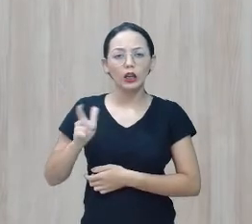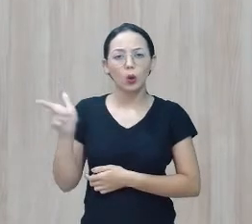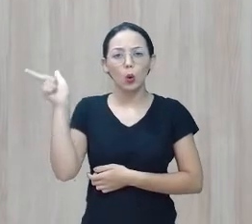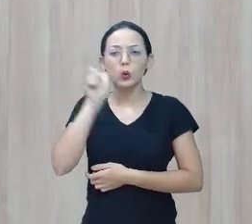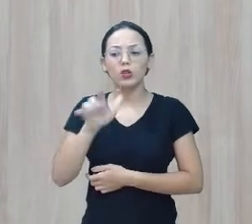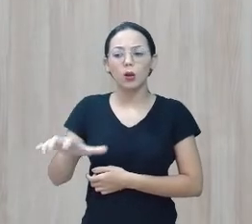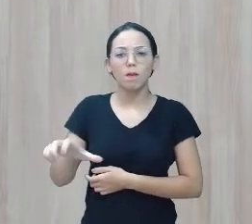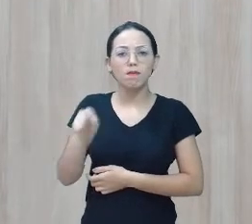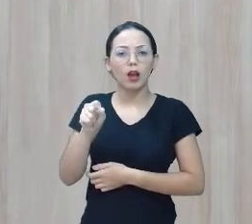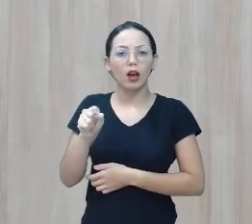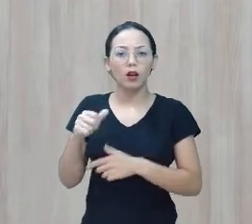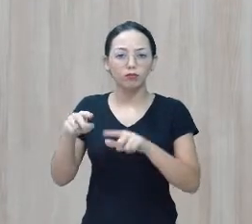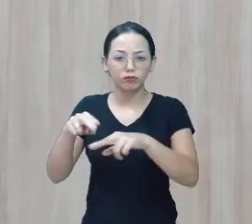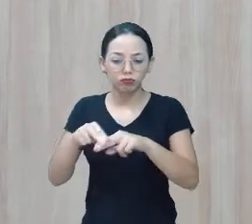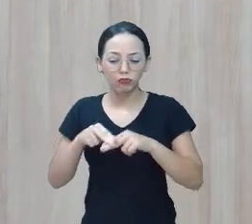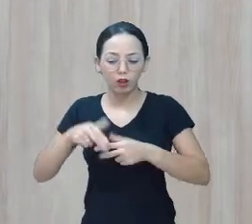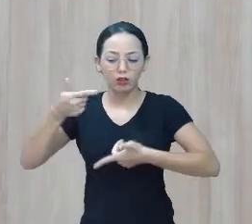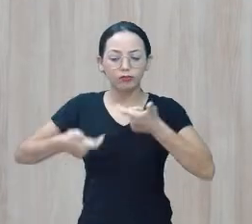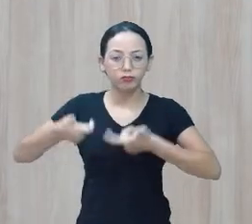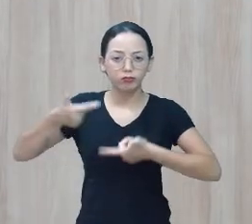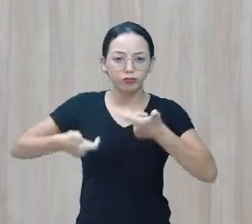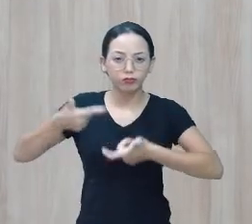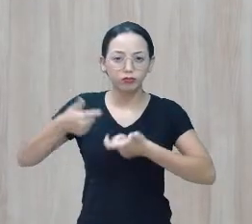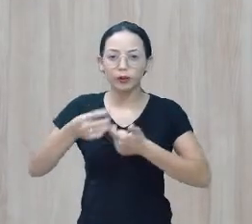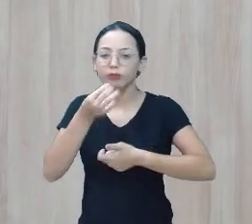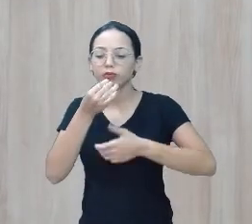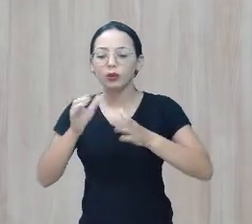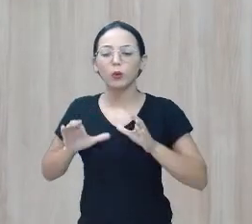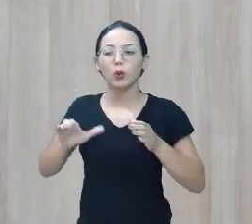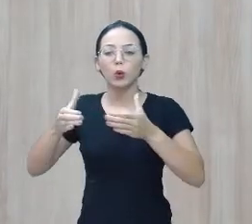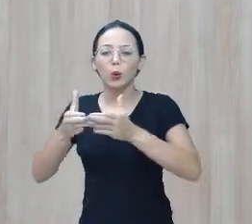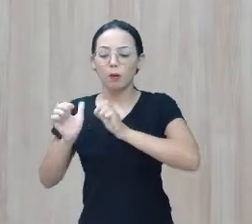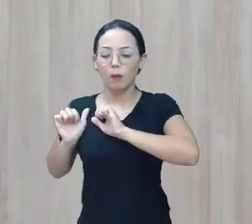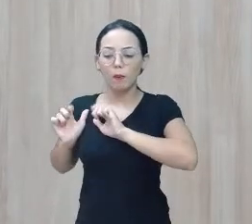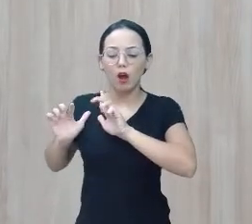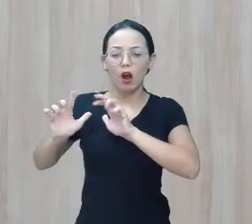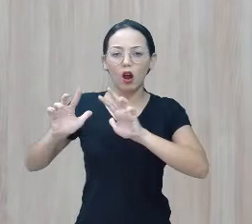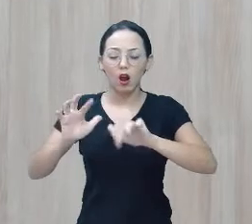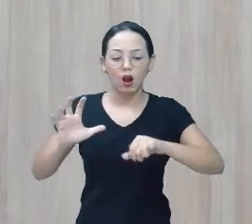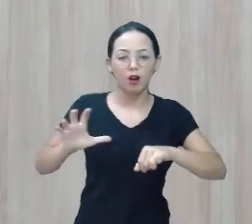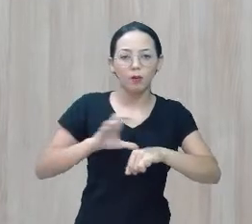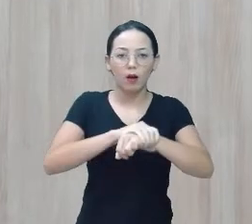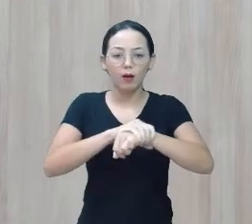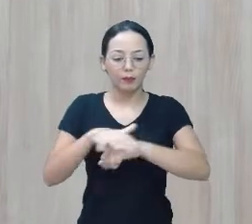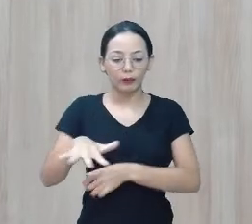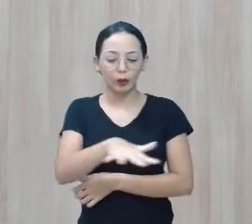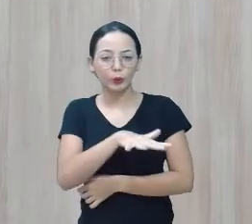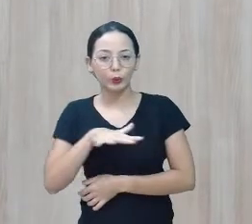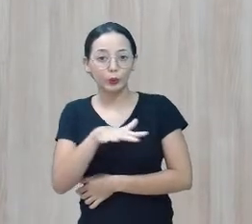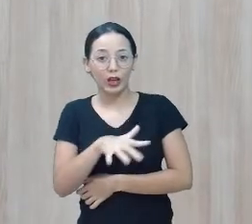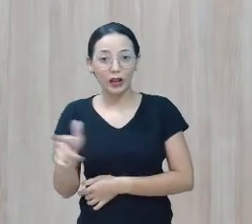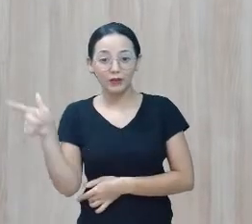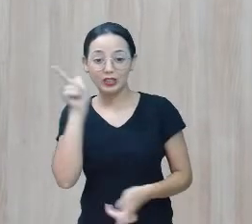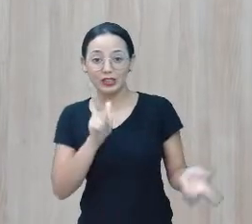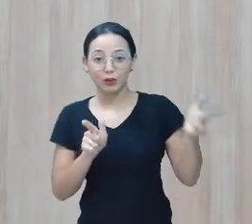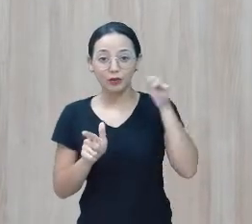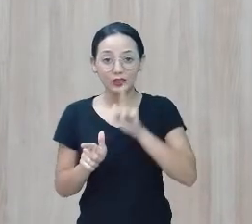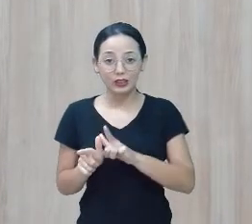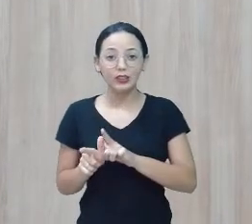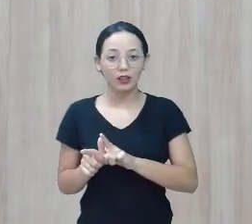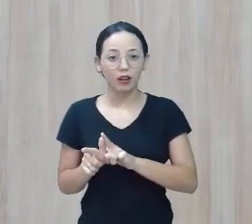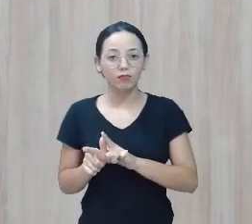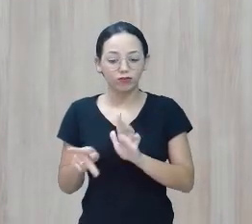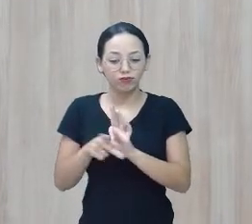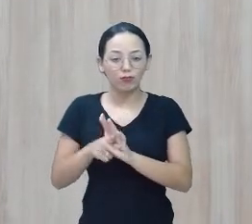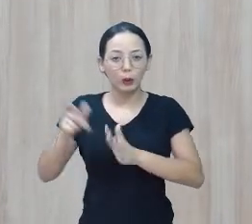da conquista. Então, quando um determinado grupo ele invadia um território e ele vencia a